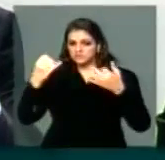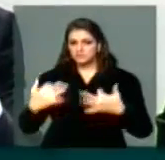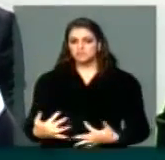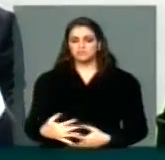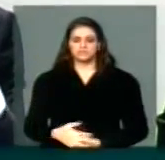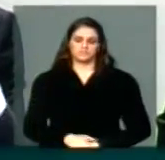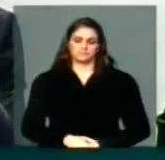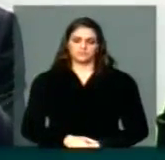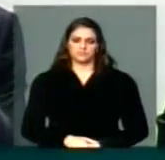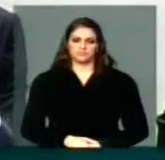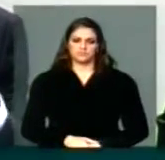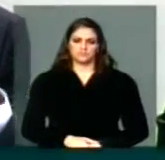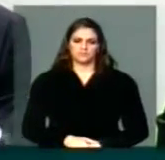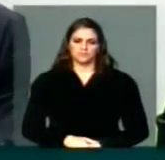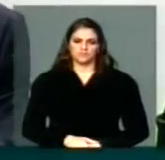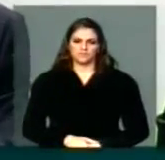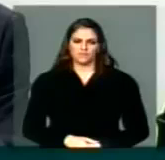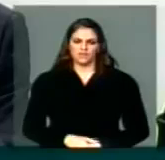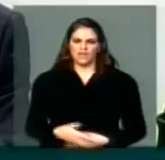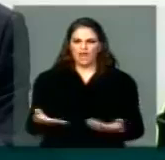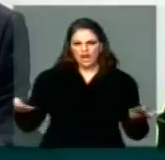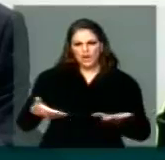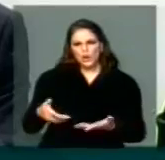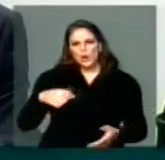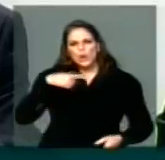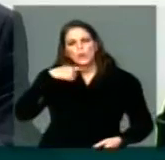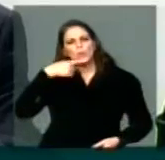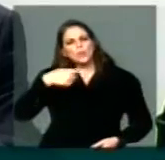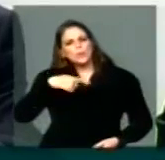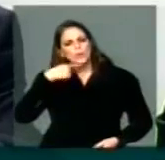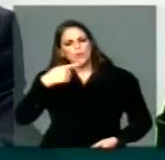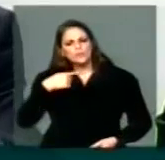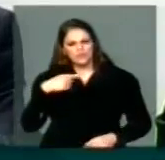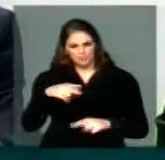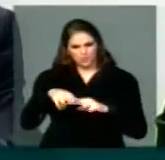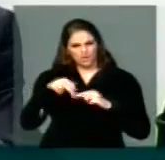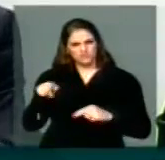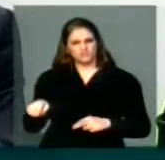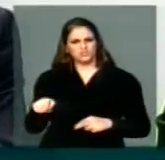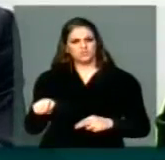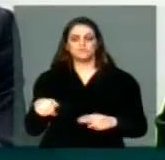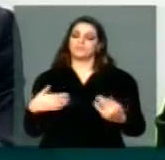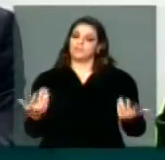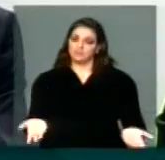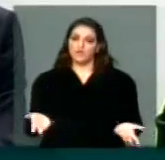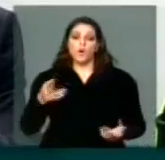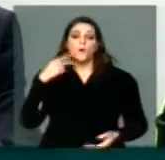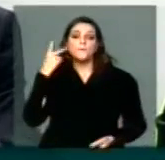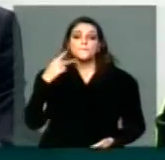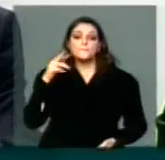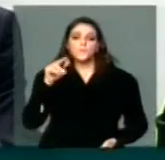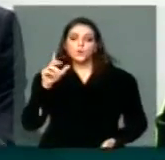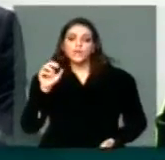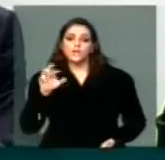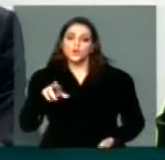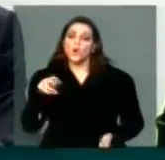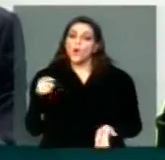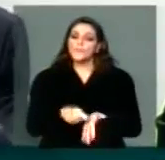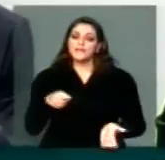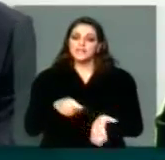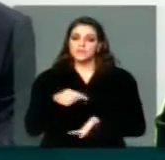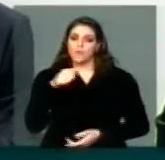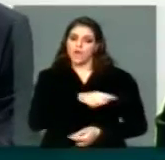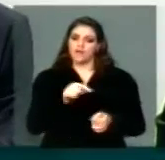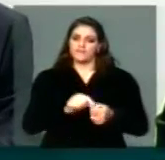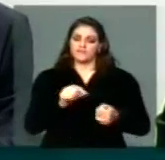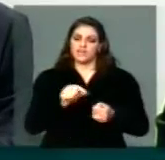Nós não podemos pôr em dúvida o mandato agora. Se é isso a fonte da dúvida, o procurador tinha a obrigação de abrir um inquérito, propor um inquérito